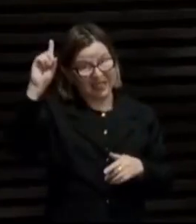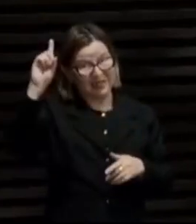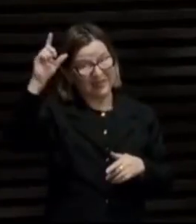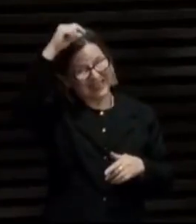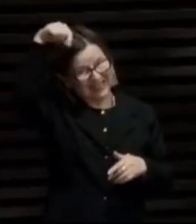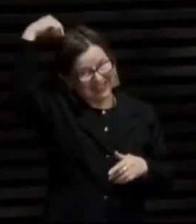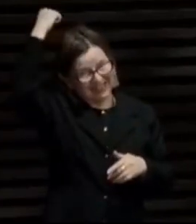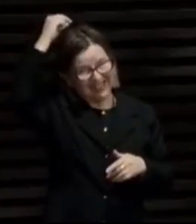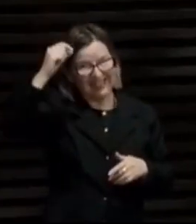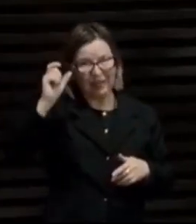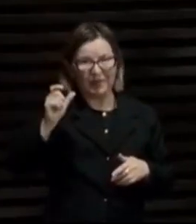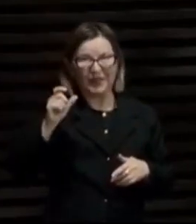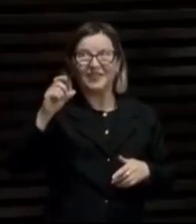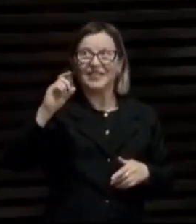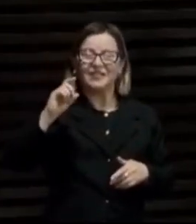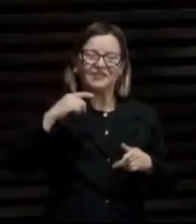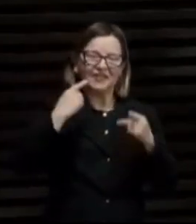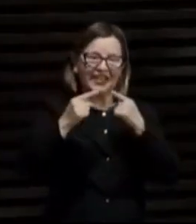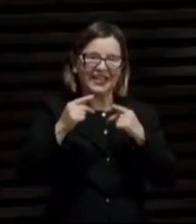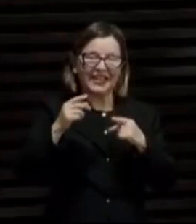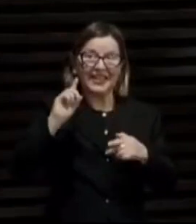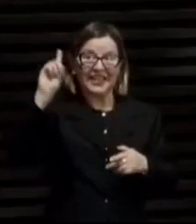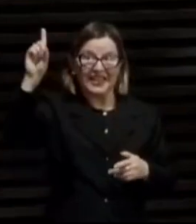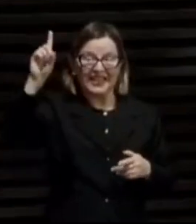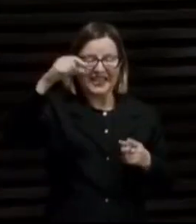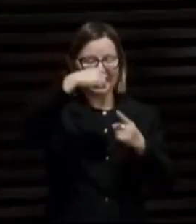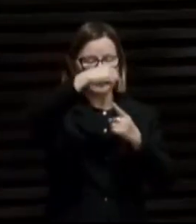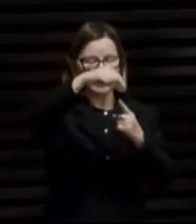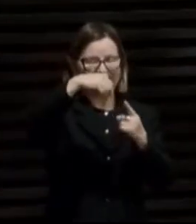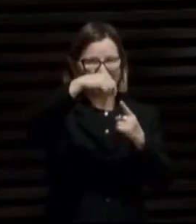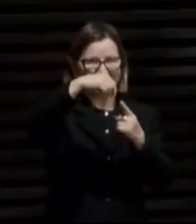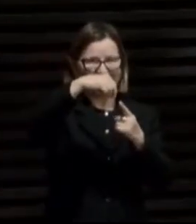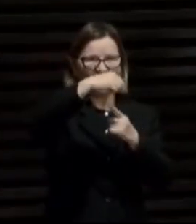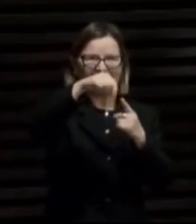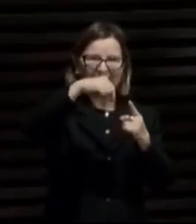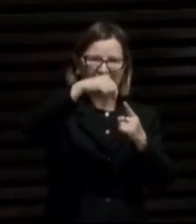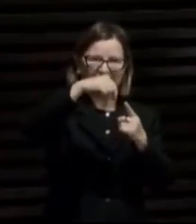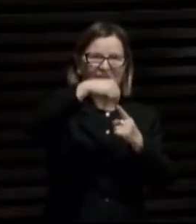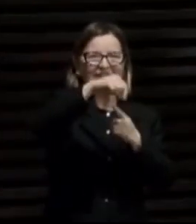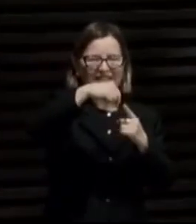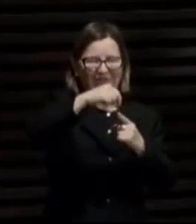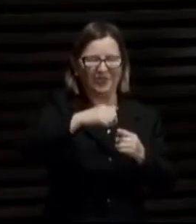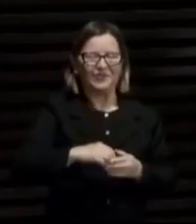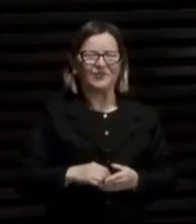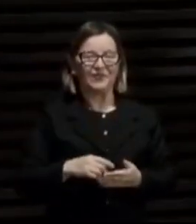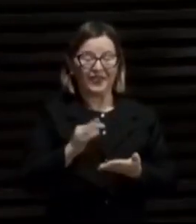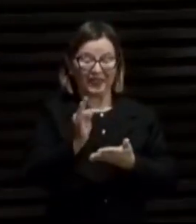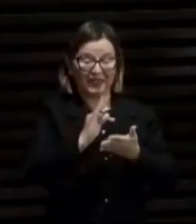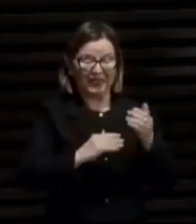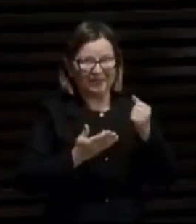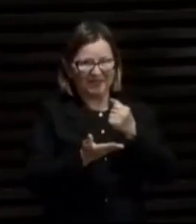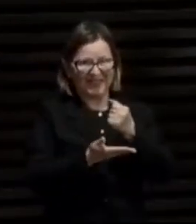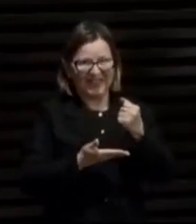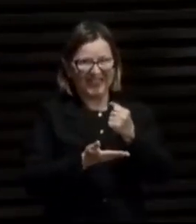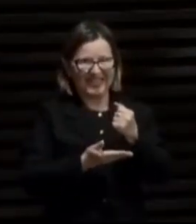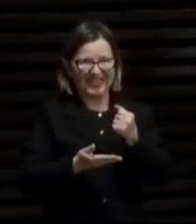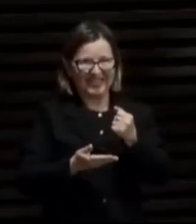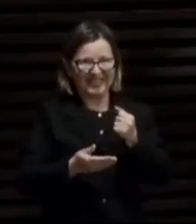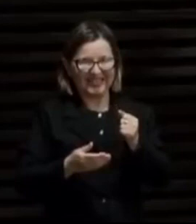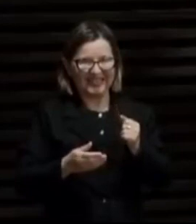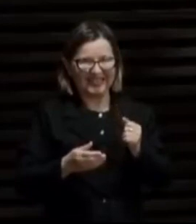a palavra diz que Ele é santo, santo, santo. E o texto base nosso está em